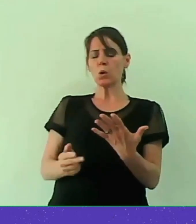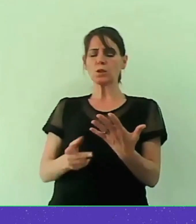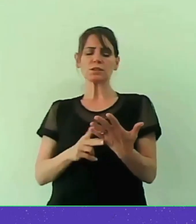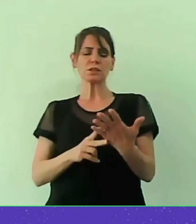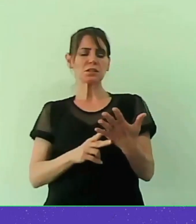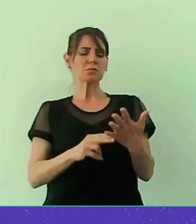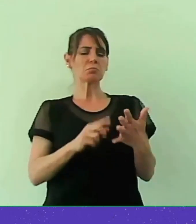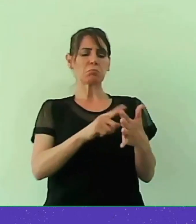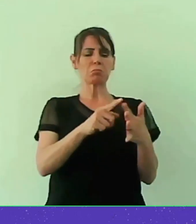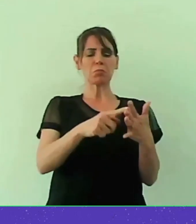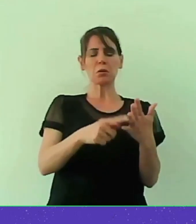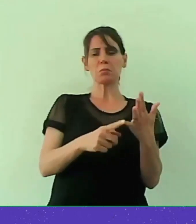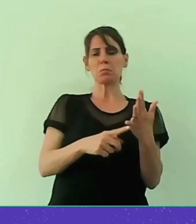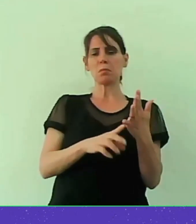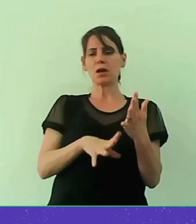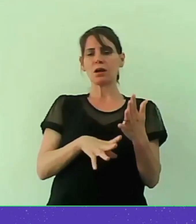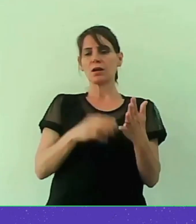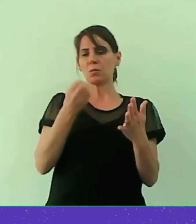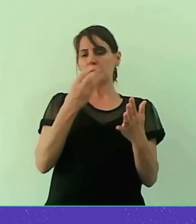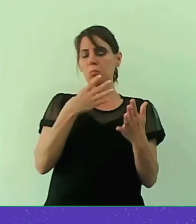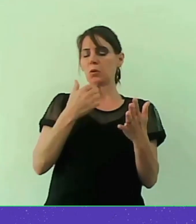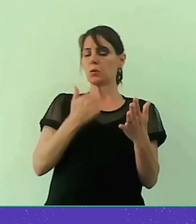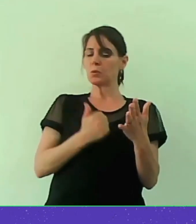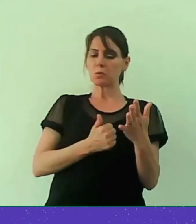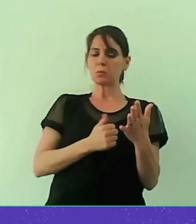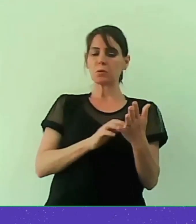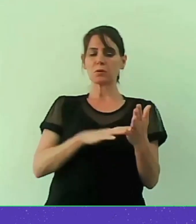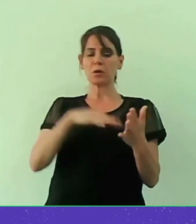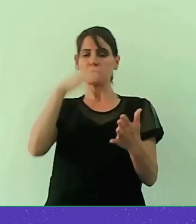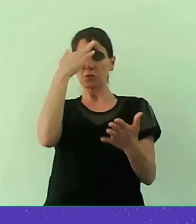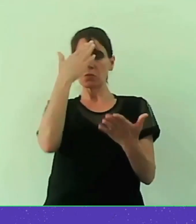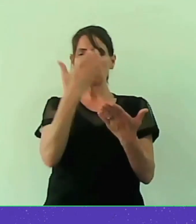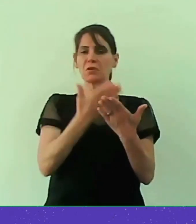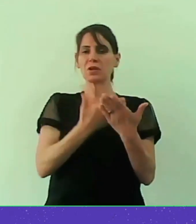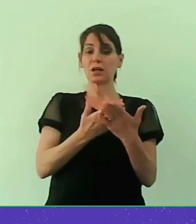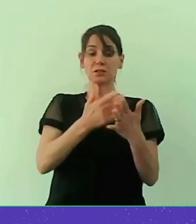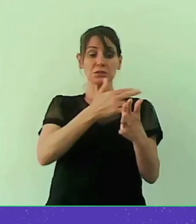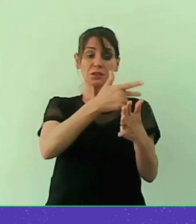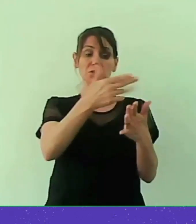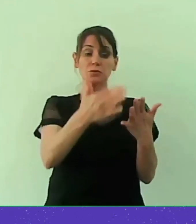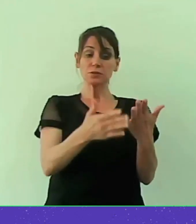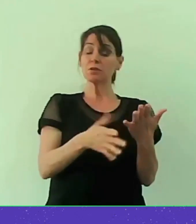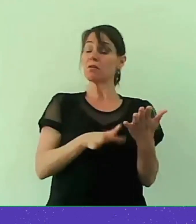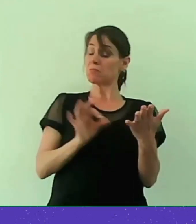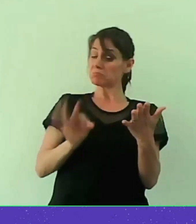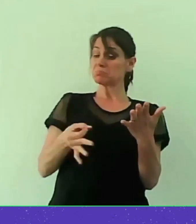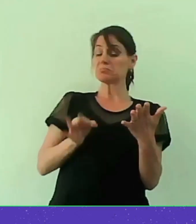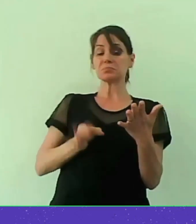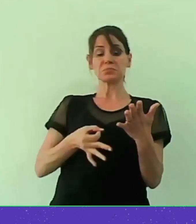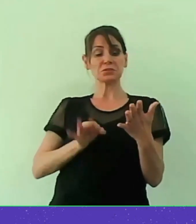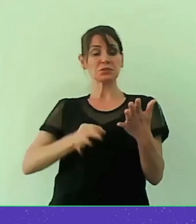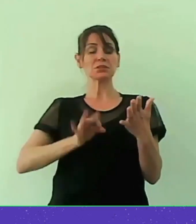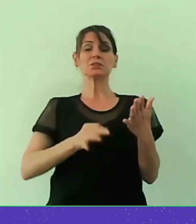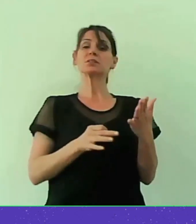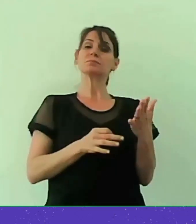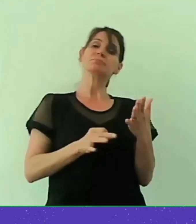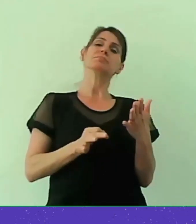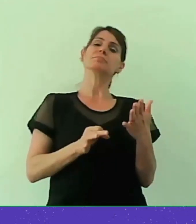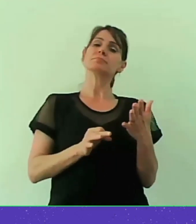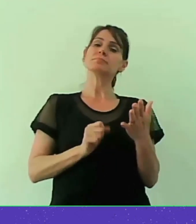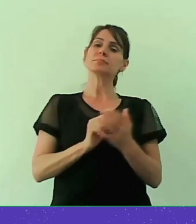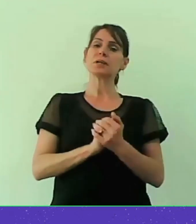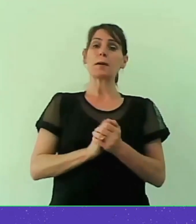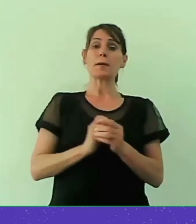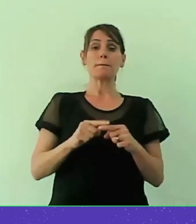e ficamos confiando naquilo que funciona. Aquilo que funciona sem Deus pode